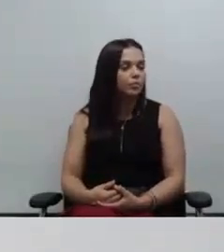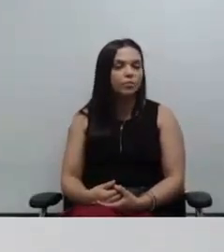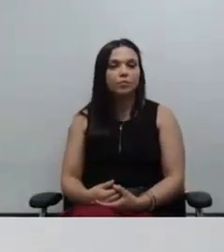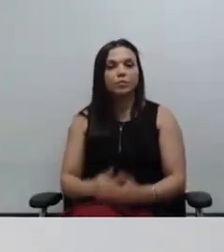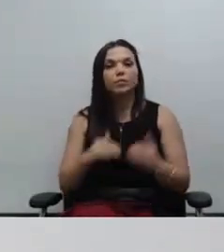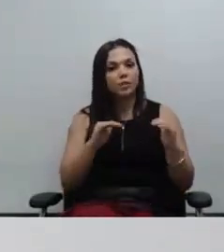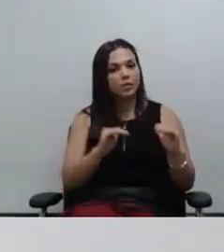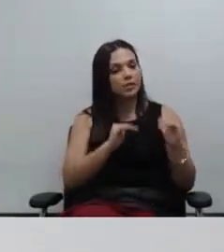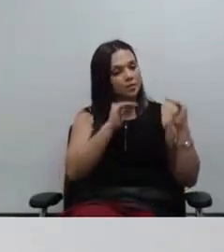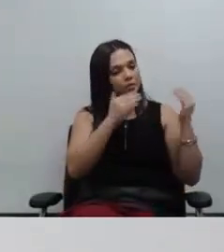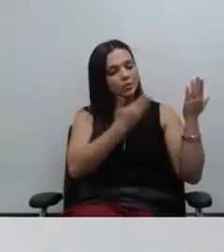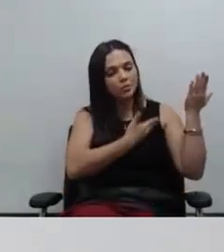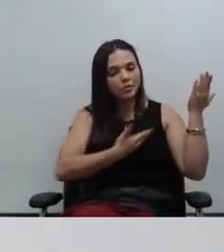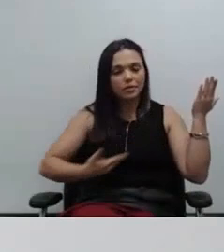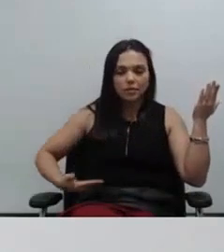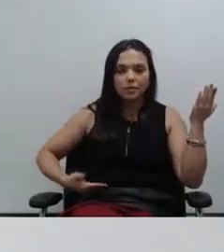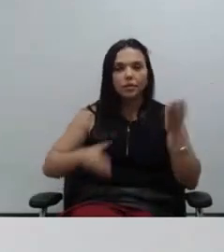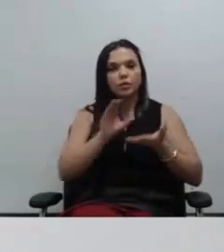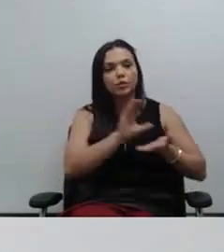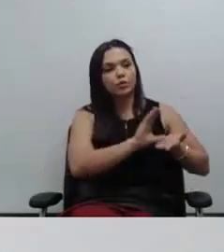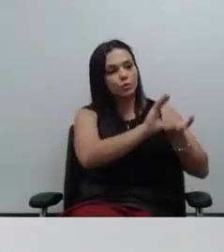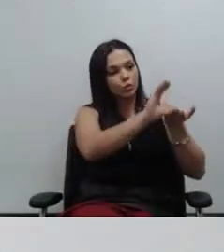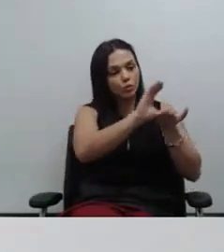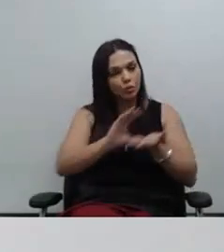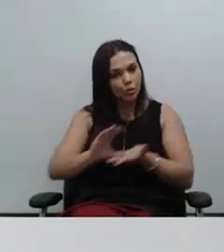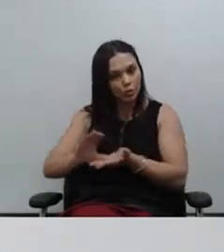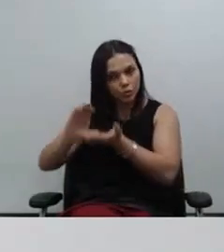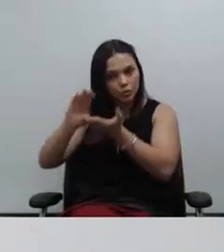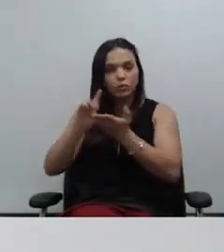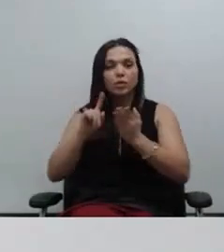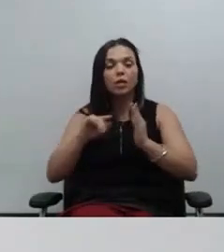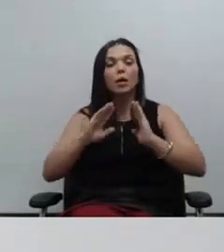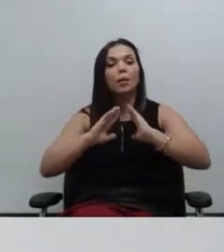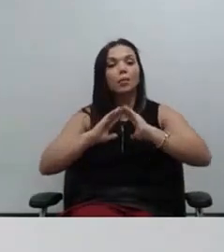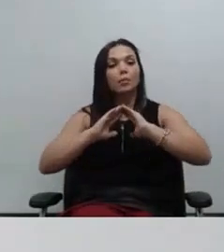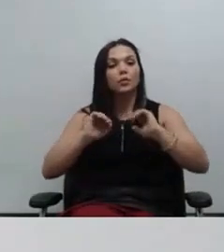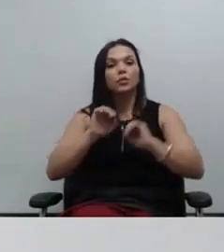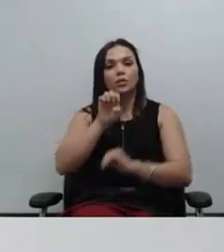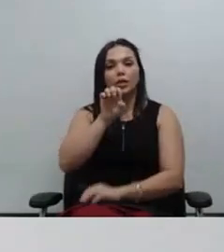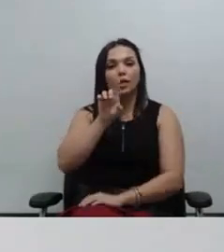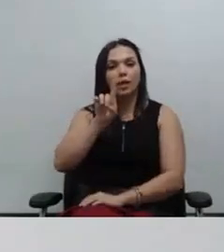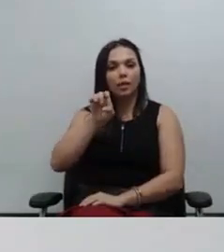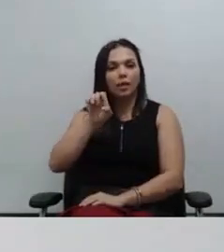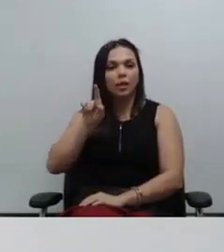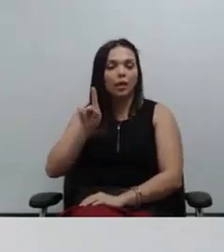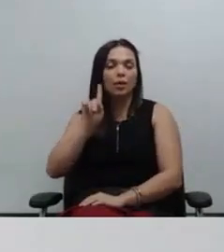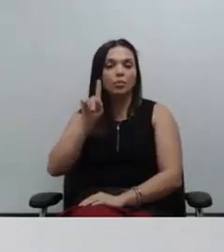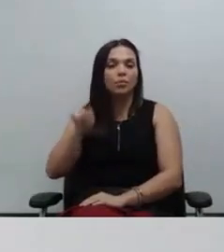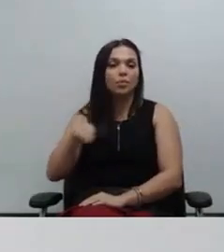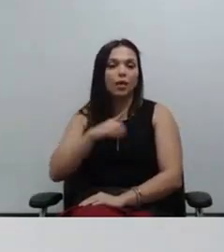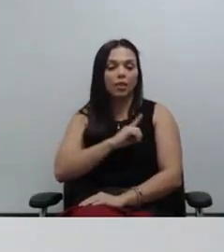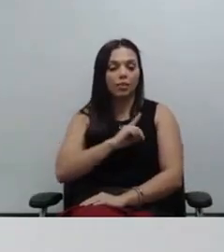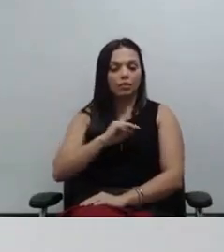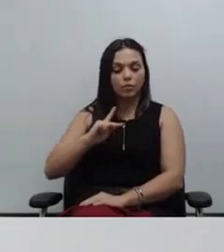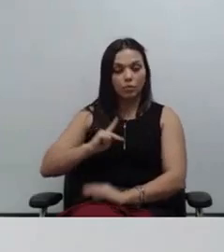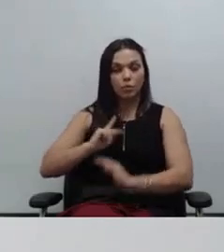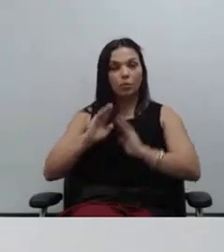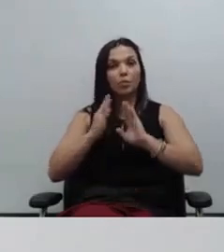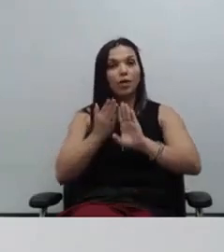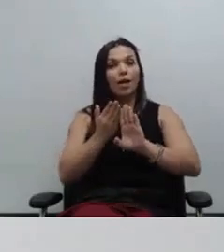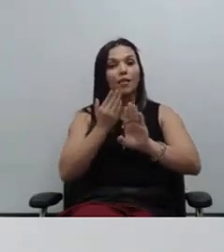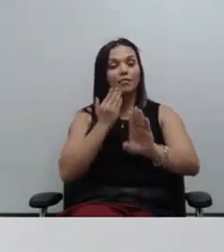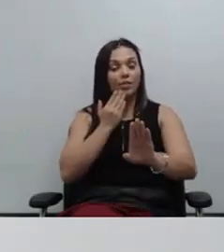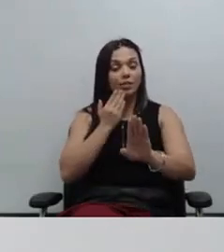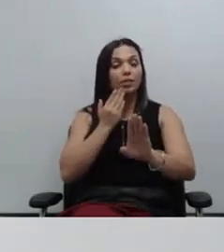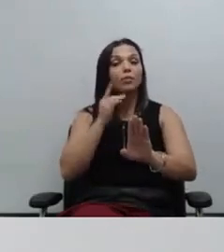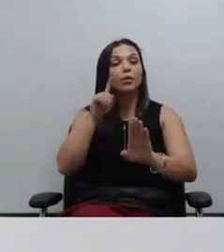Excelentíssimo presidente, excelentíssimos conselheiros, trata-se de um pedido o interessado da IDEP, o pedido de afastamento de defensoras públicas para